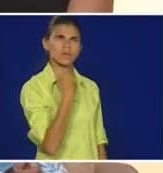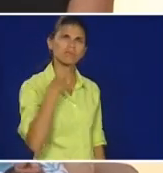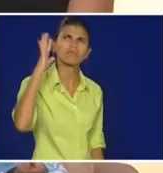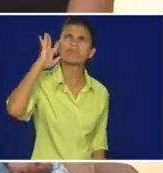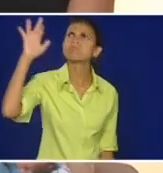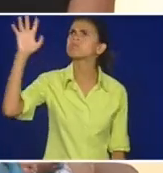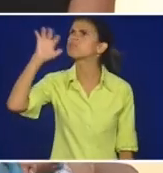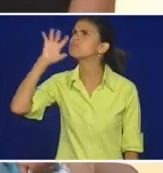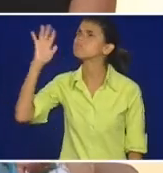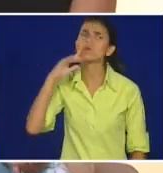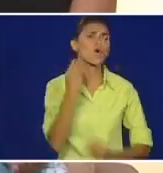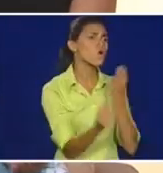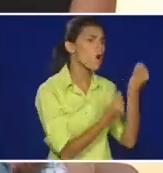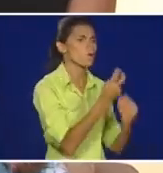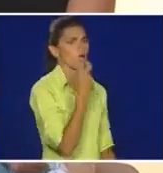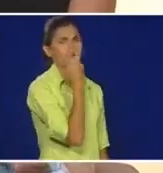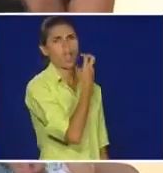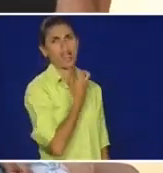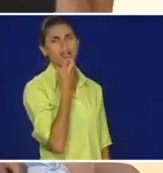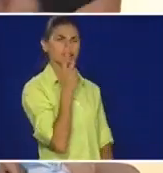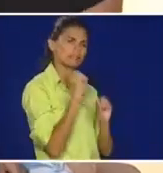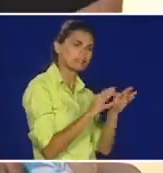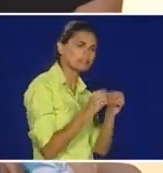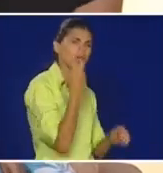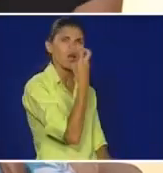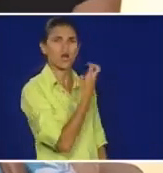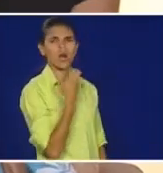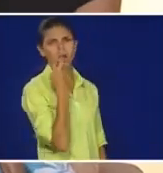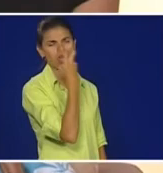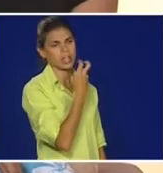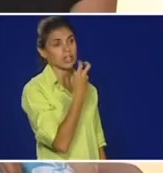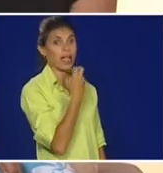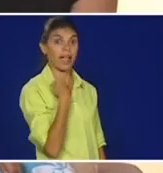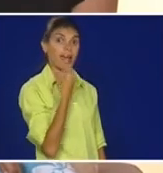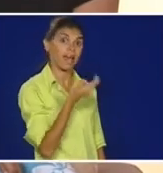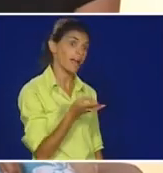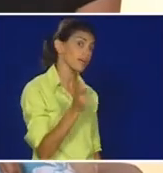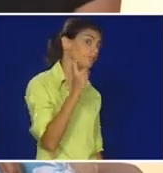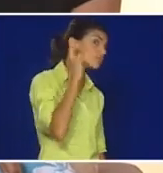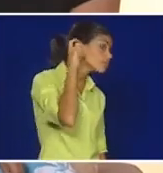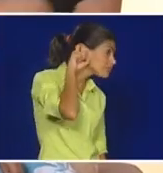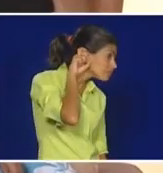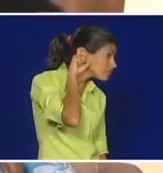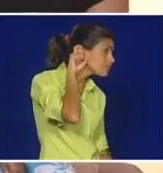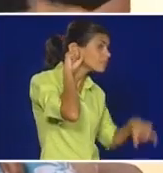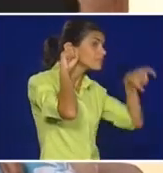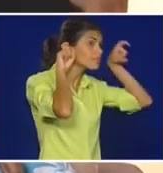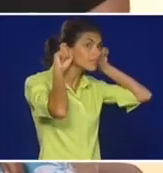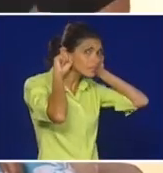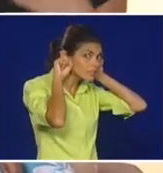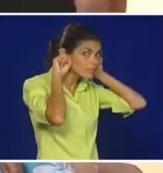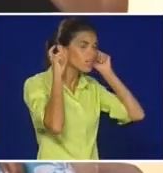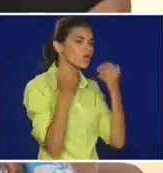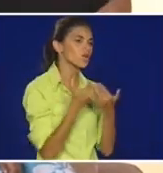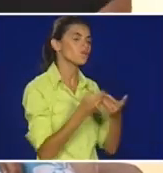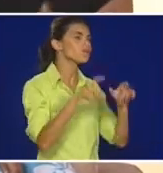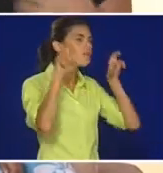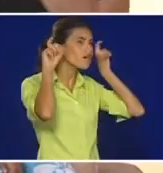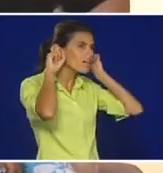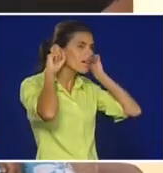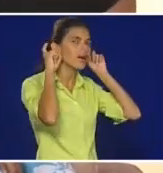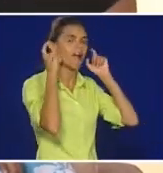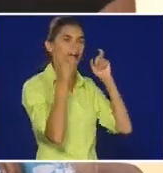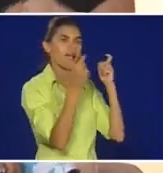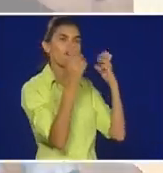oralização. Começamos então, colocamos o aparelho de amplificação nos dois ouvidos, começamos a fazer um trabalho, né,